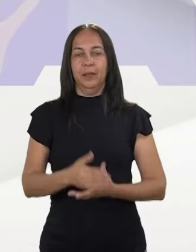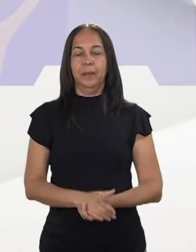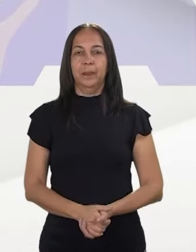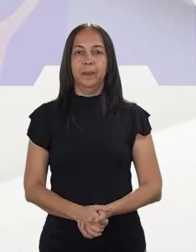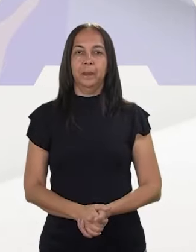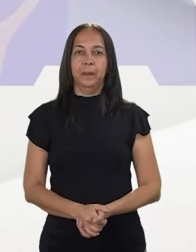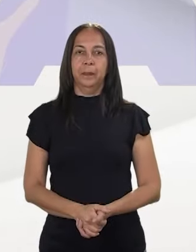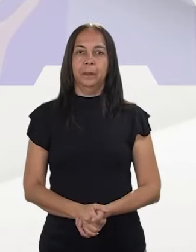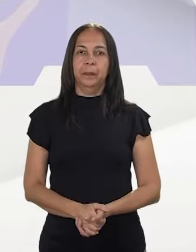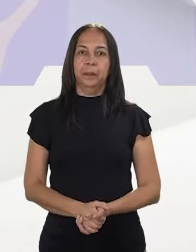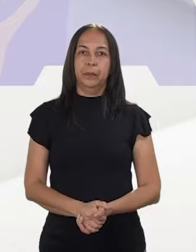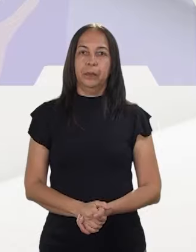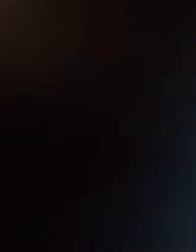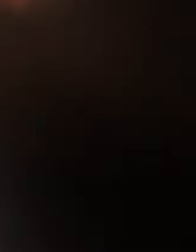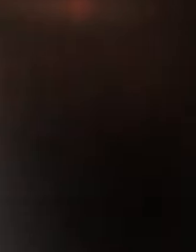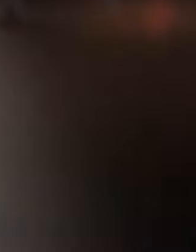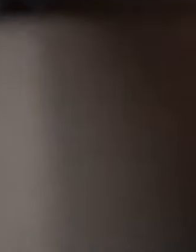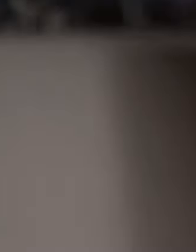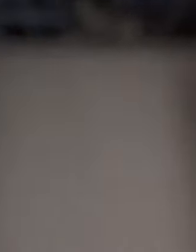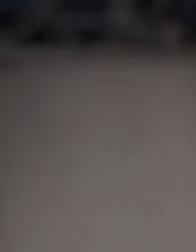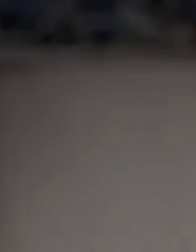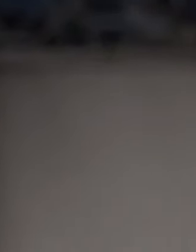companhia e até a próxima